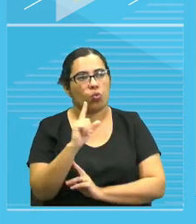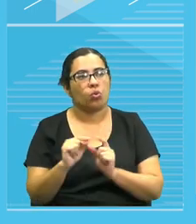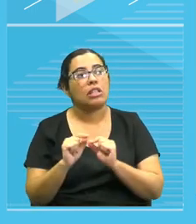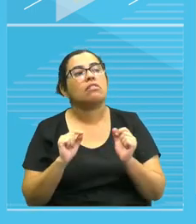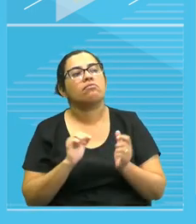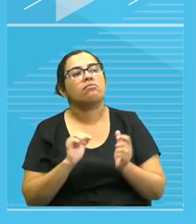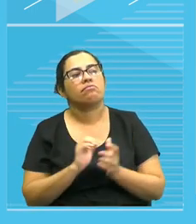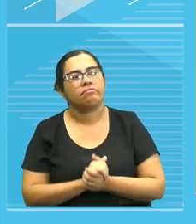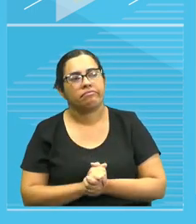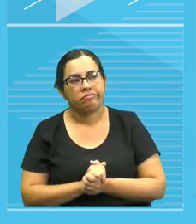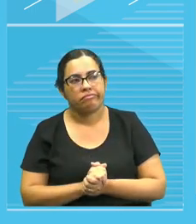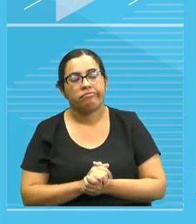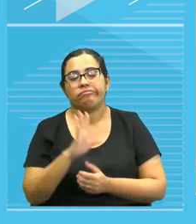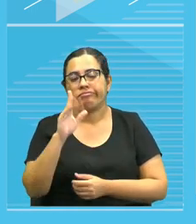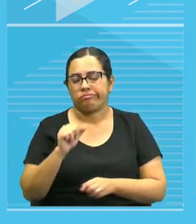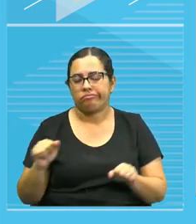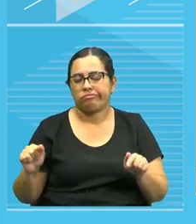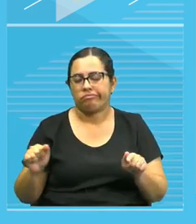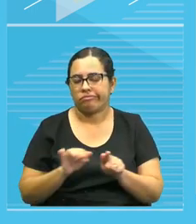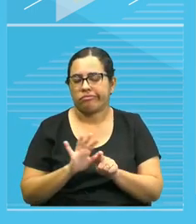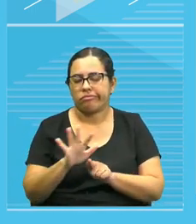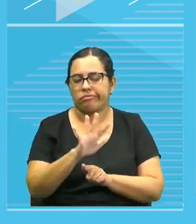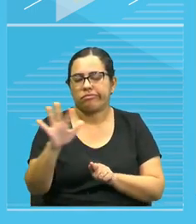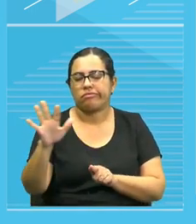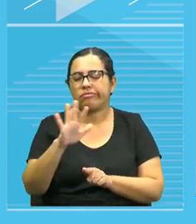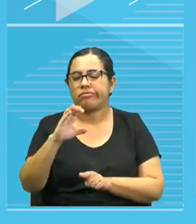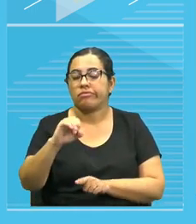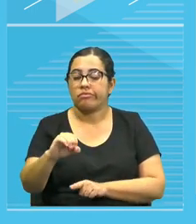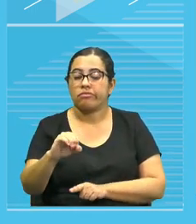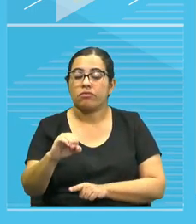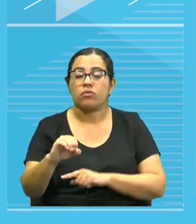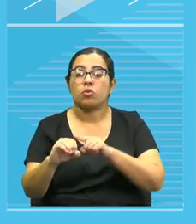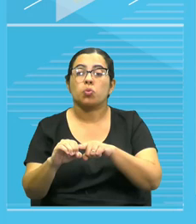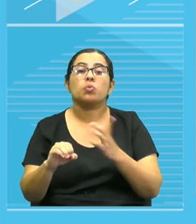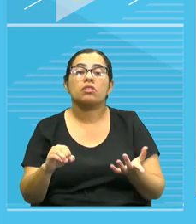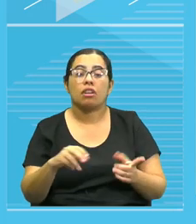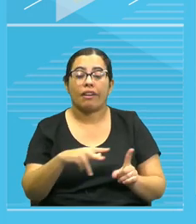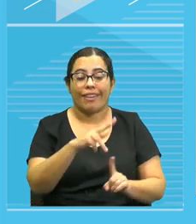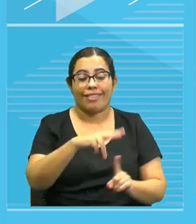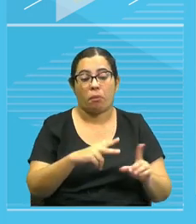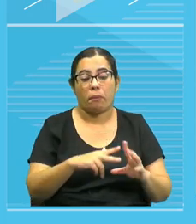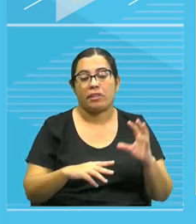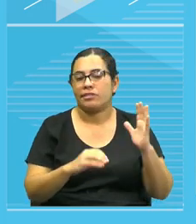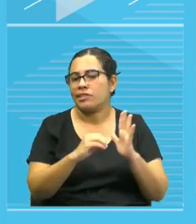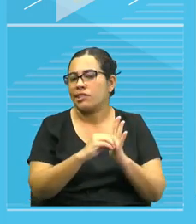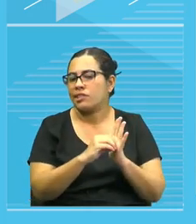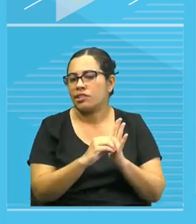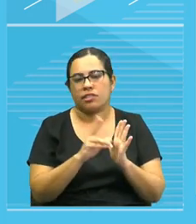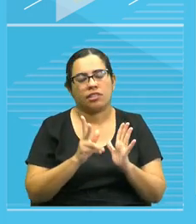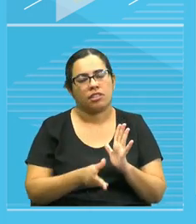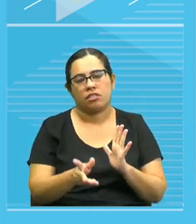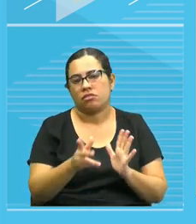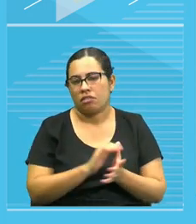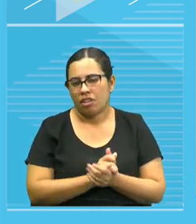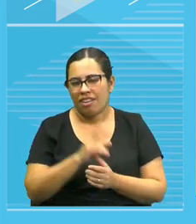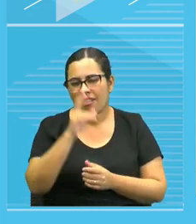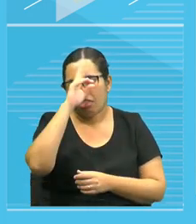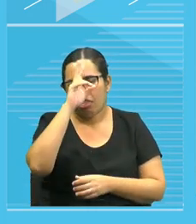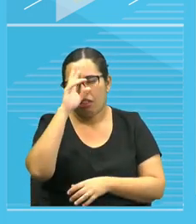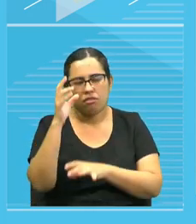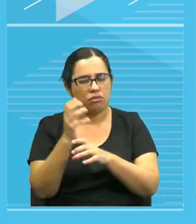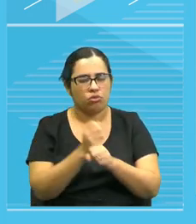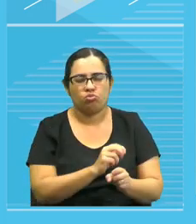que o gás oxigênio começa a substância simples a entalpia dele é zero ele nunca vai participar daquela continha que a gente faz